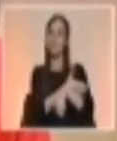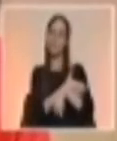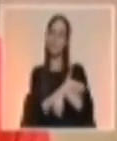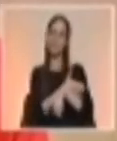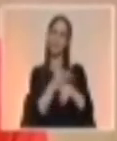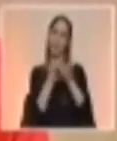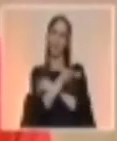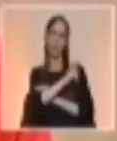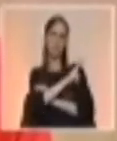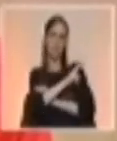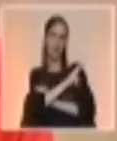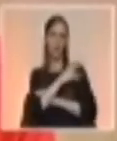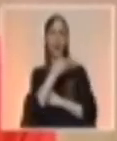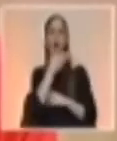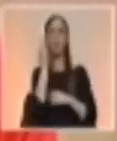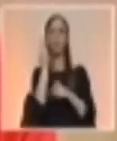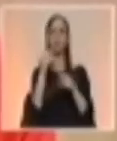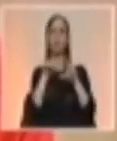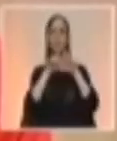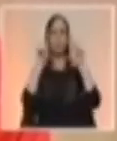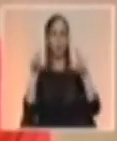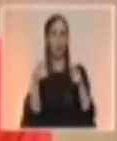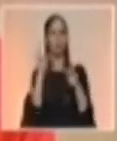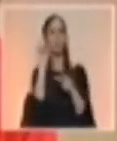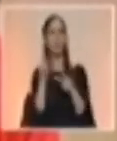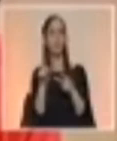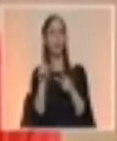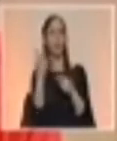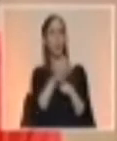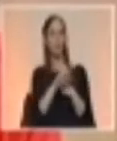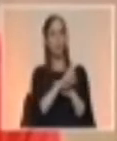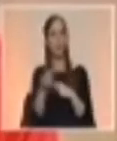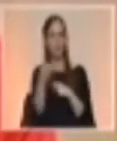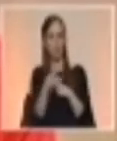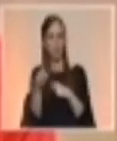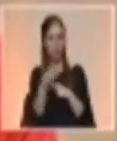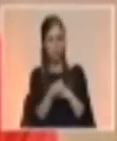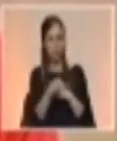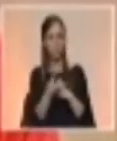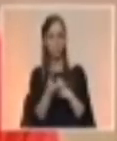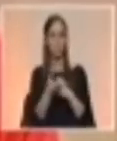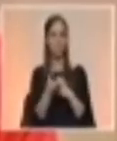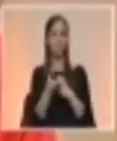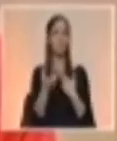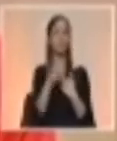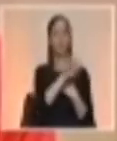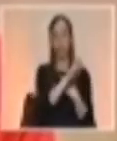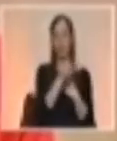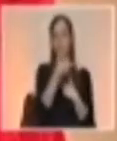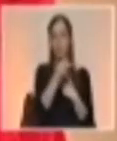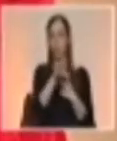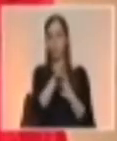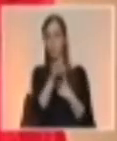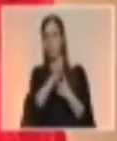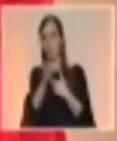quer estudantes do ensino secundário, quer estudantes do oitavo e nono anos. Ah, então apanha ainda muita